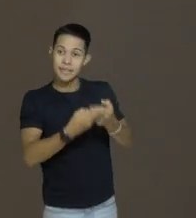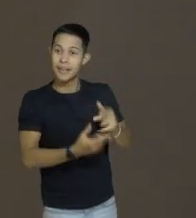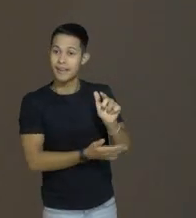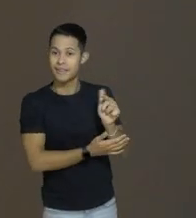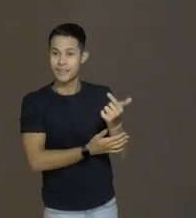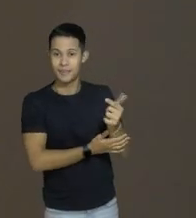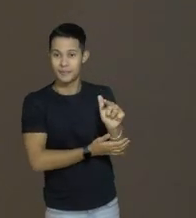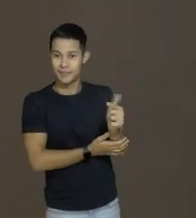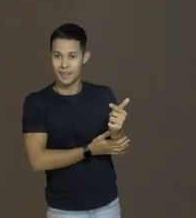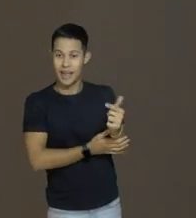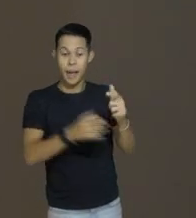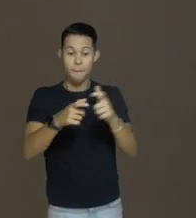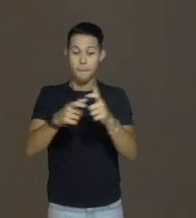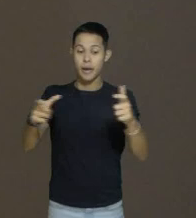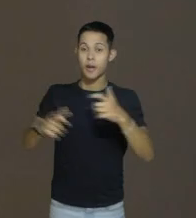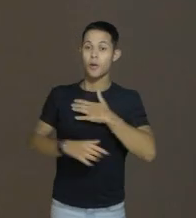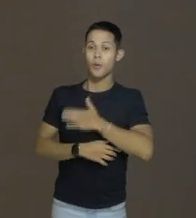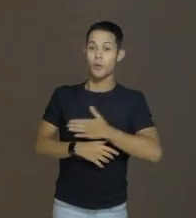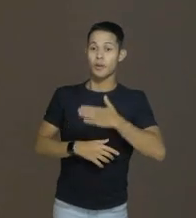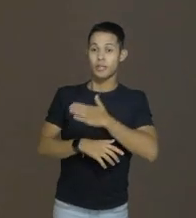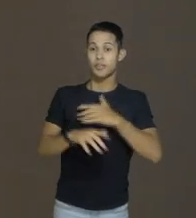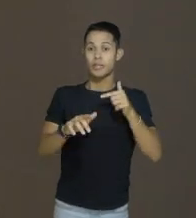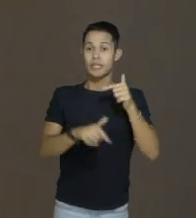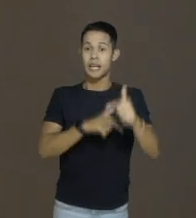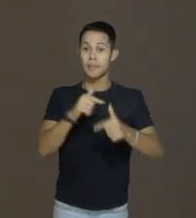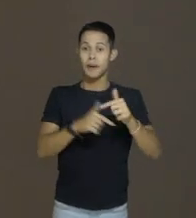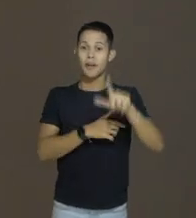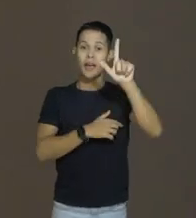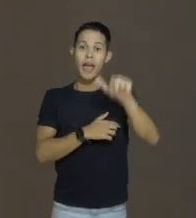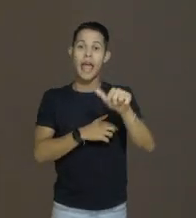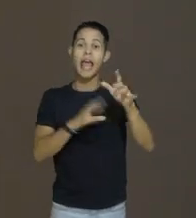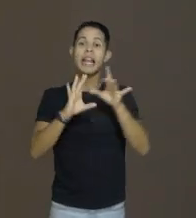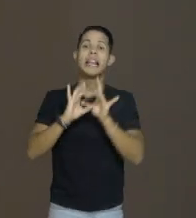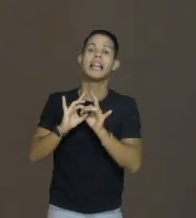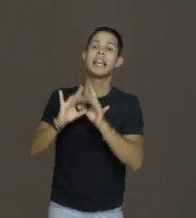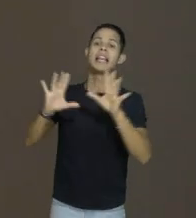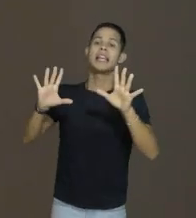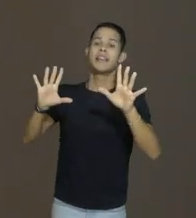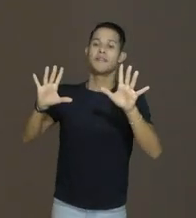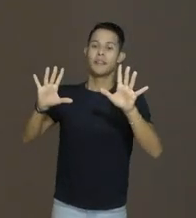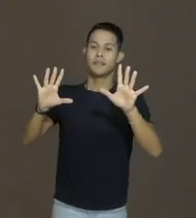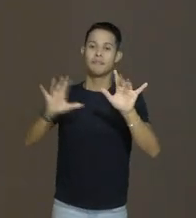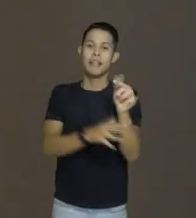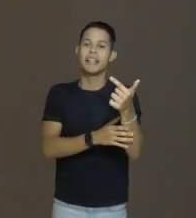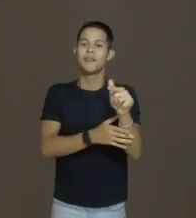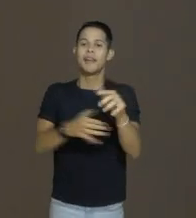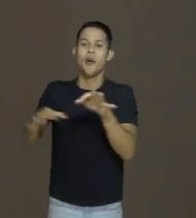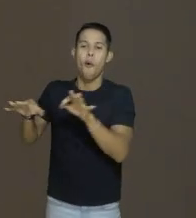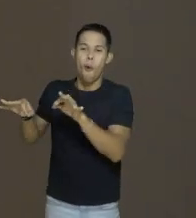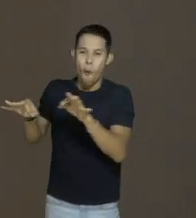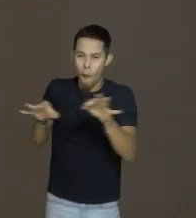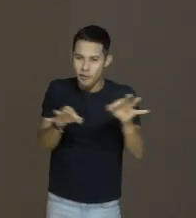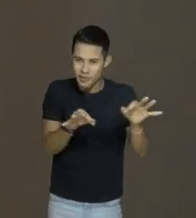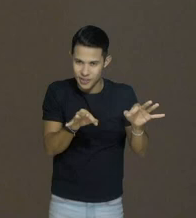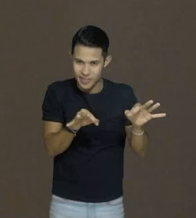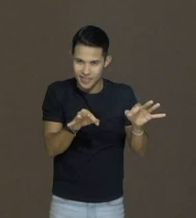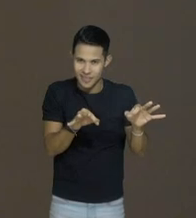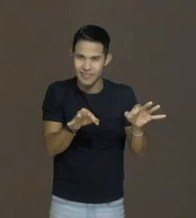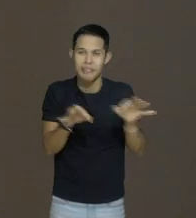de empregos que sejam ao ar livre, né, que não tem uma rotina, porque eles têm muita dificuldade com